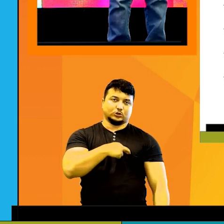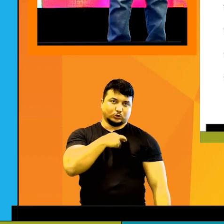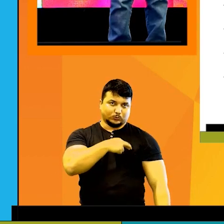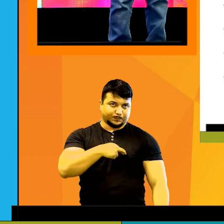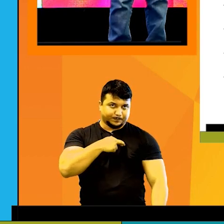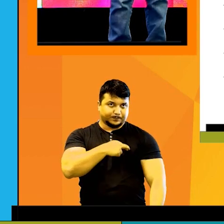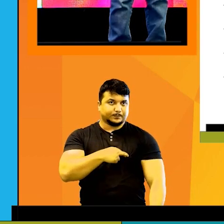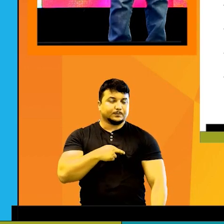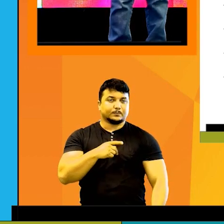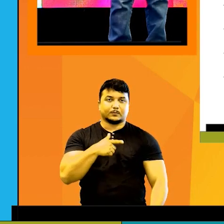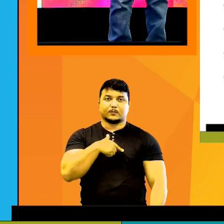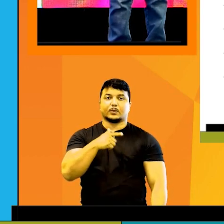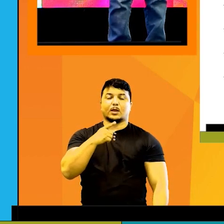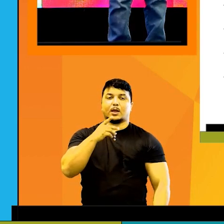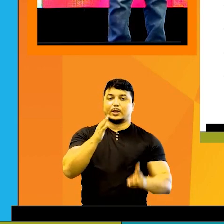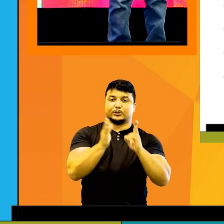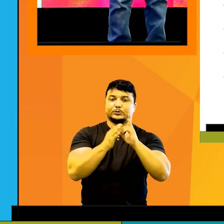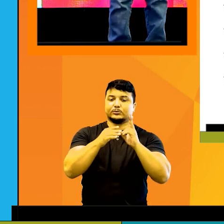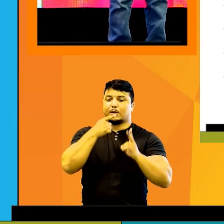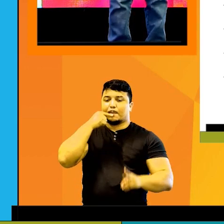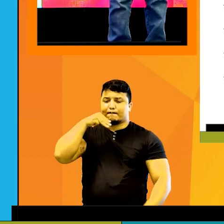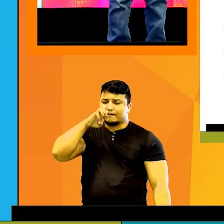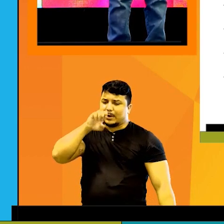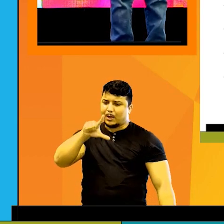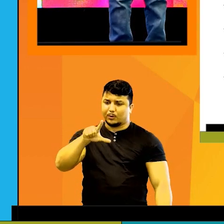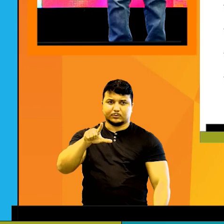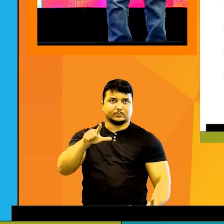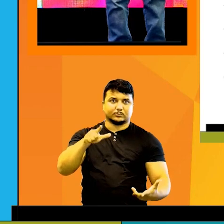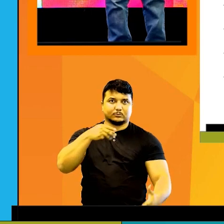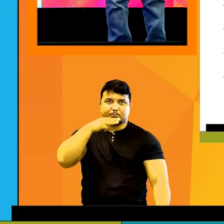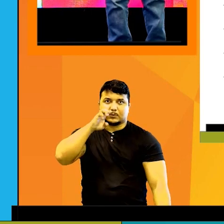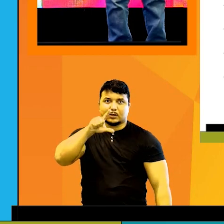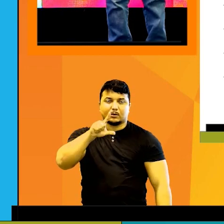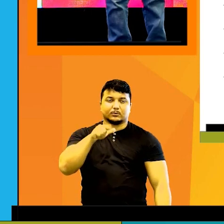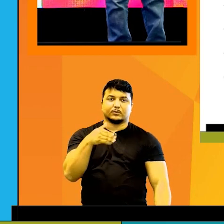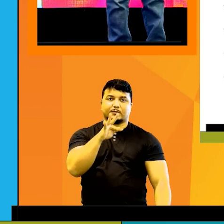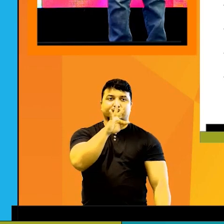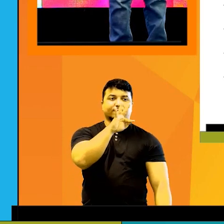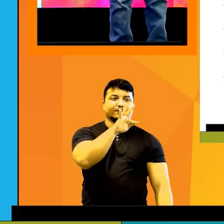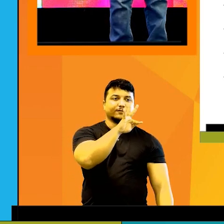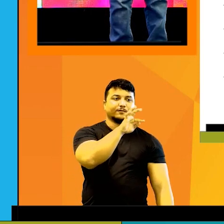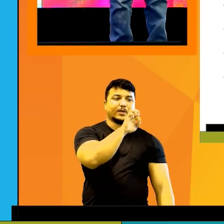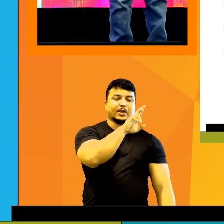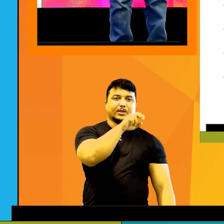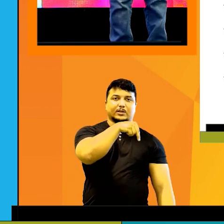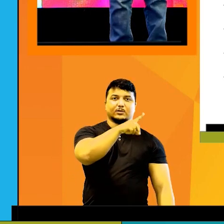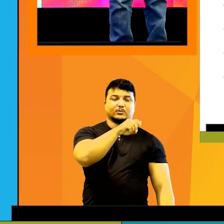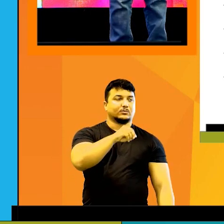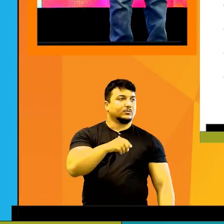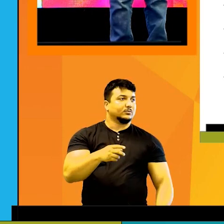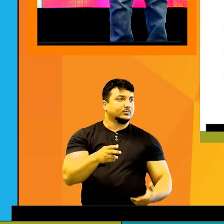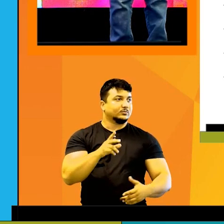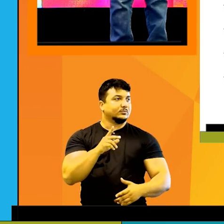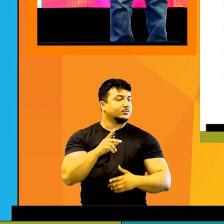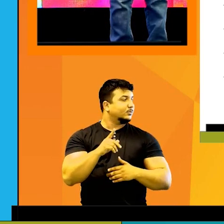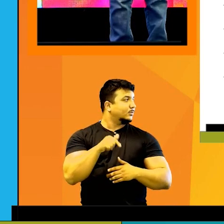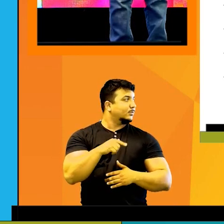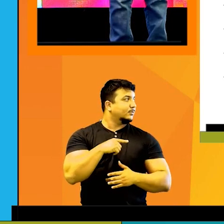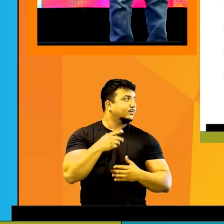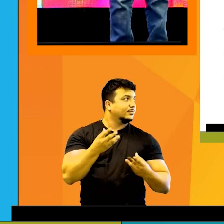A Índia dos lábios de mel. Como é que pode ter lábio de mel? Ainda bem que o Fernando, né, que